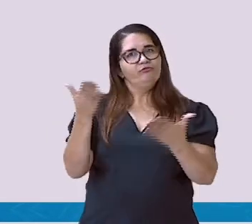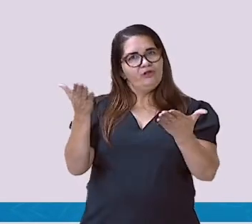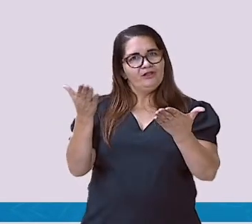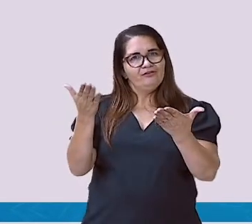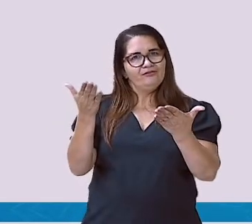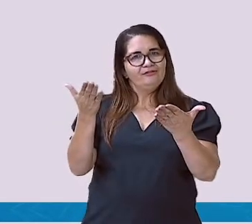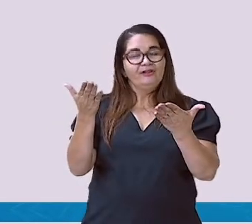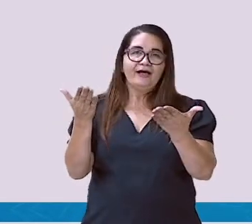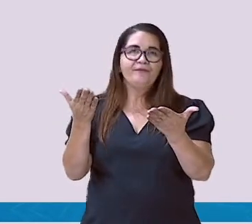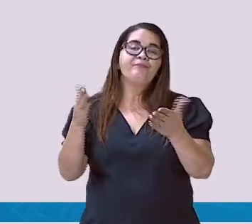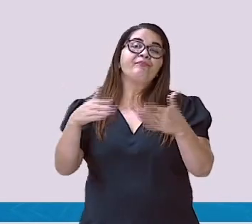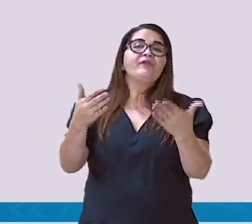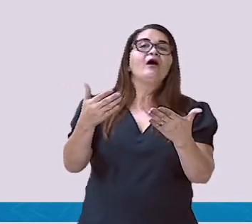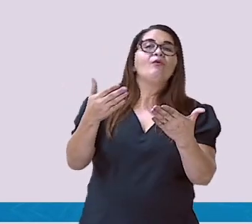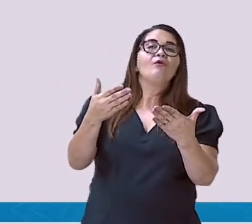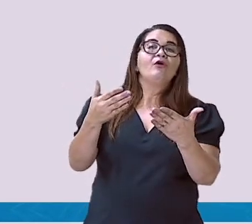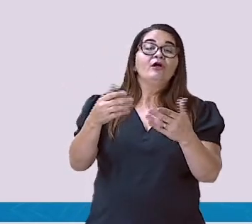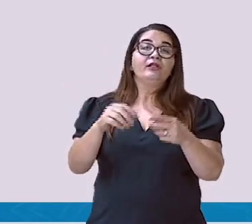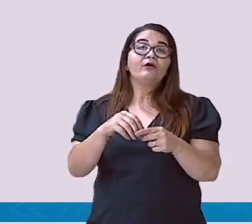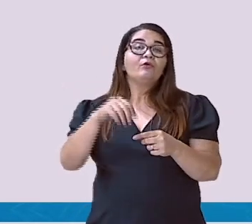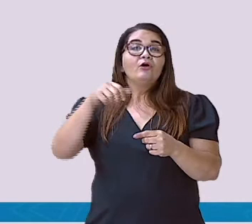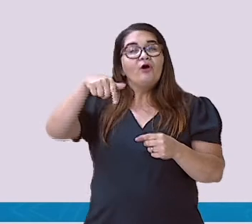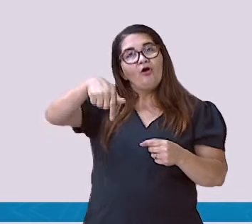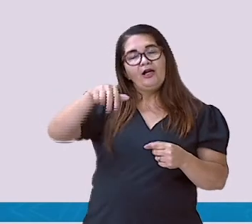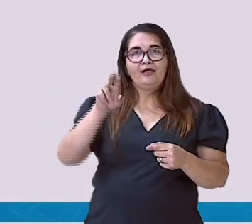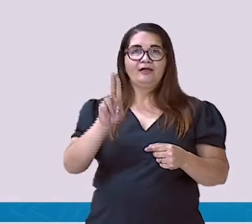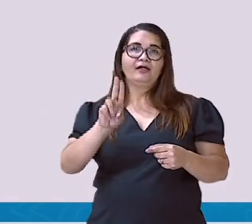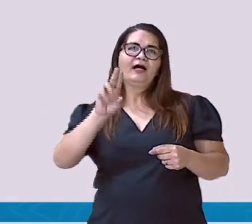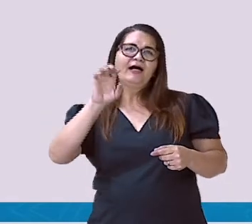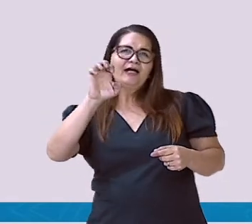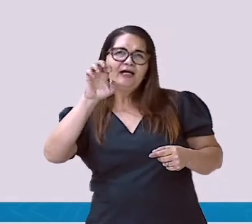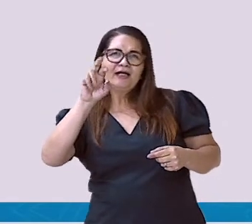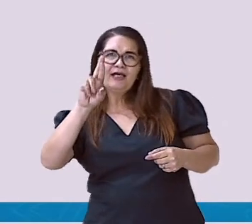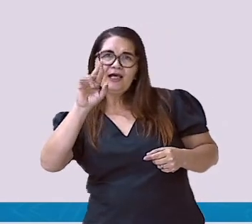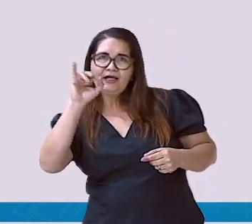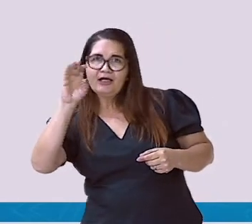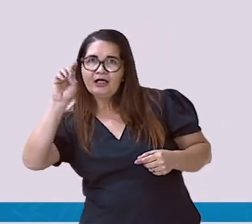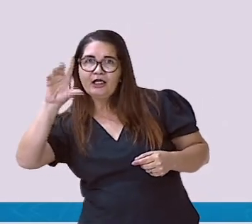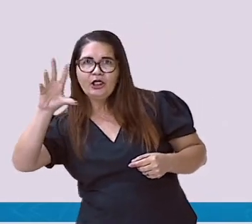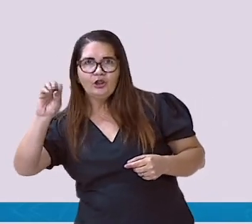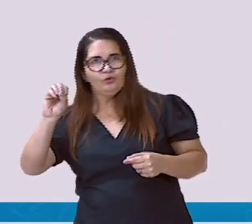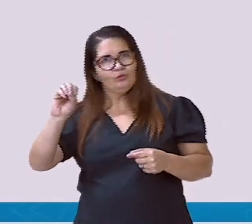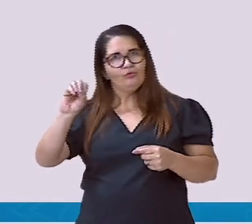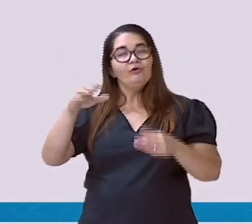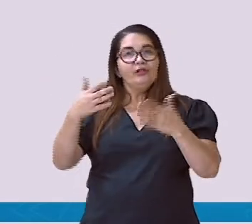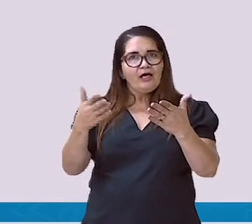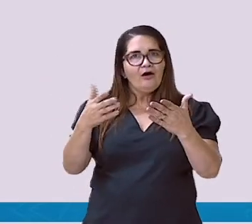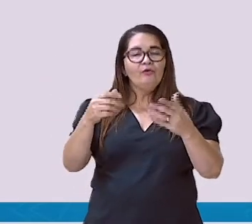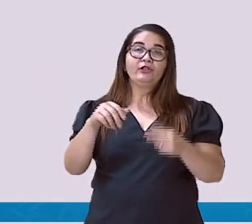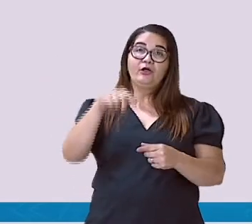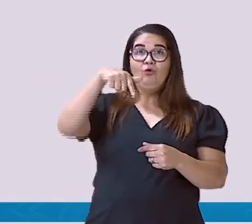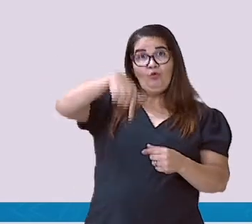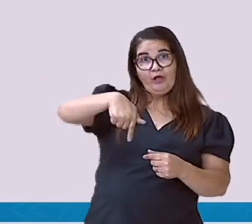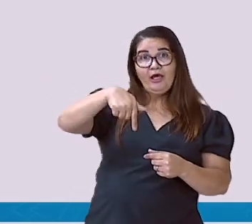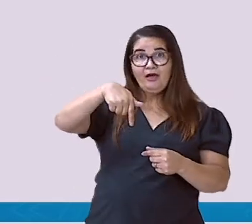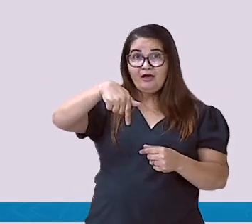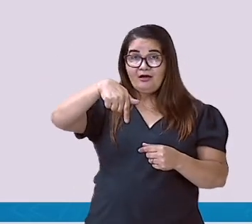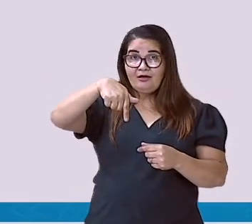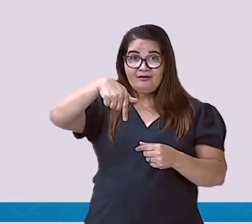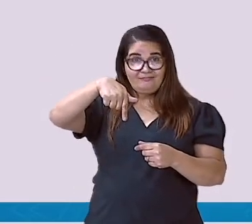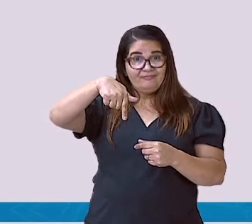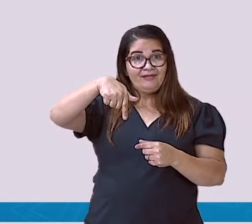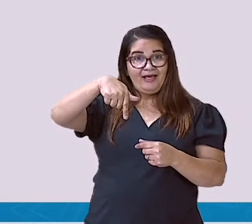quer. Eu tenho o Q e o E. Eu quase não pronuncio o som do U. E guerra, guerra. Eu